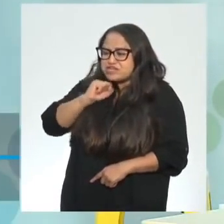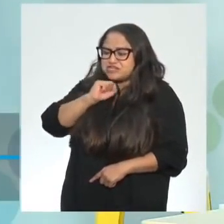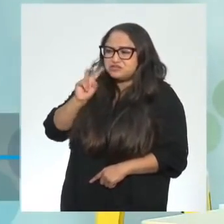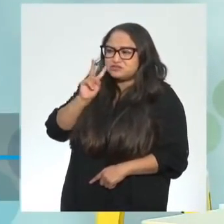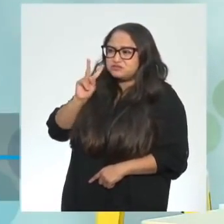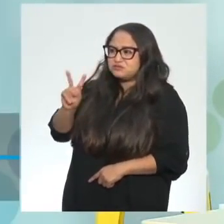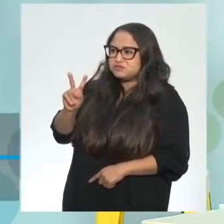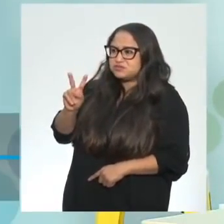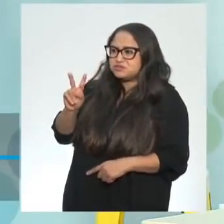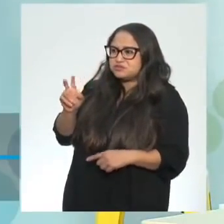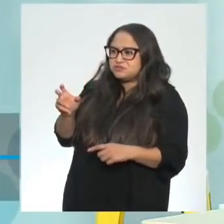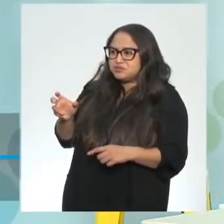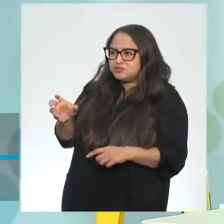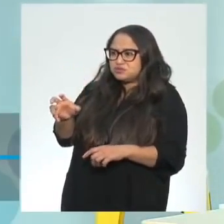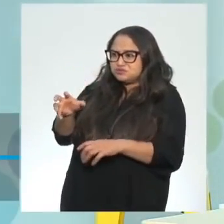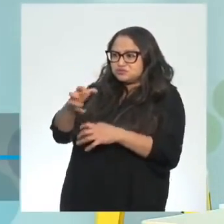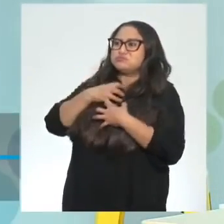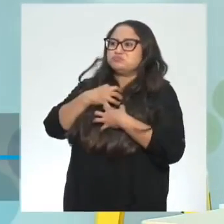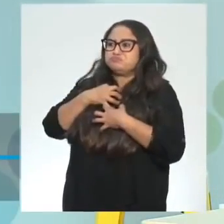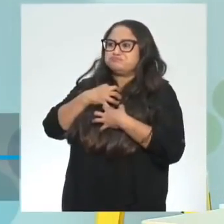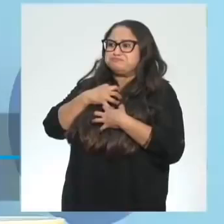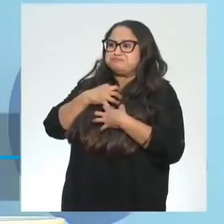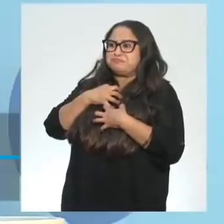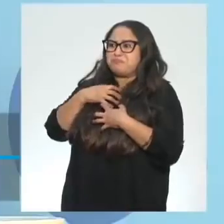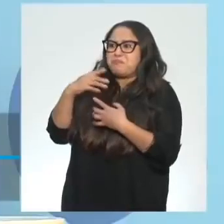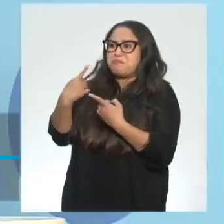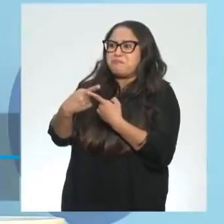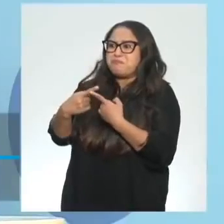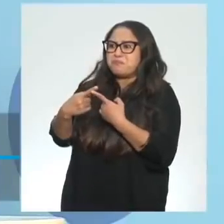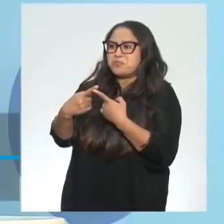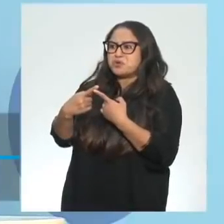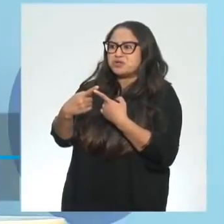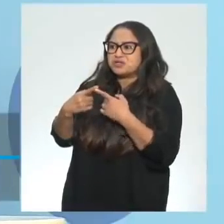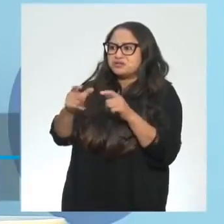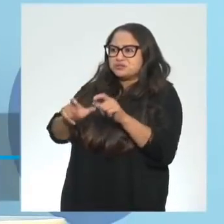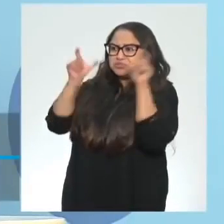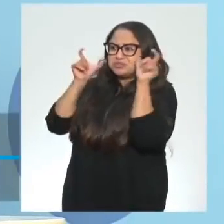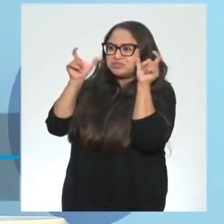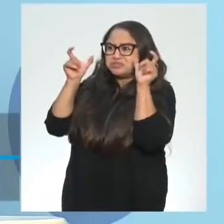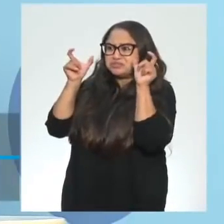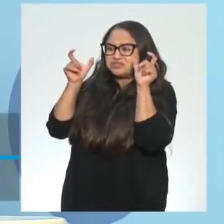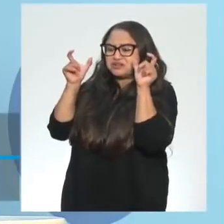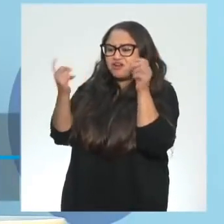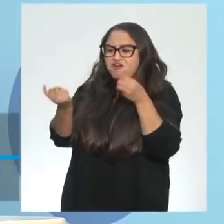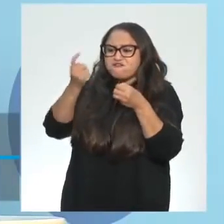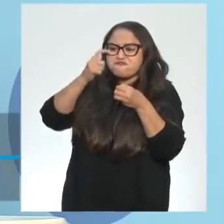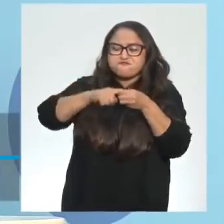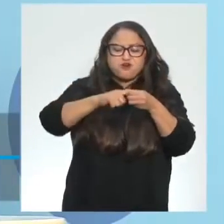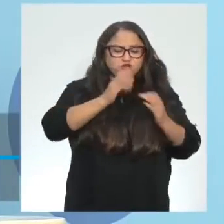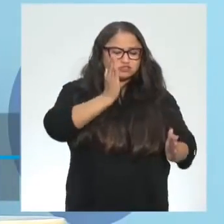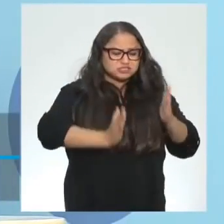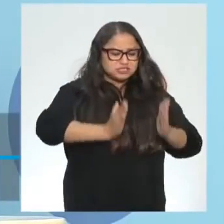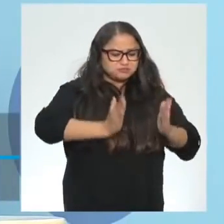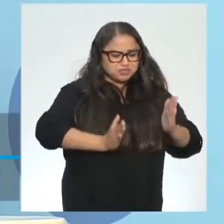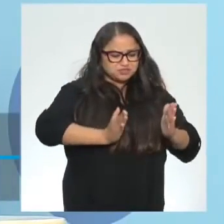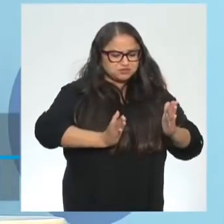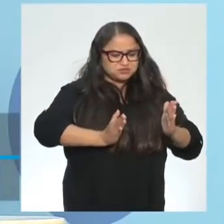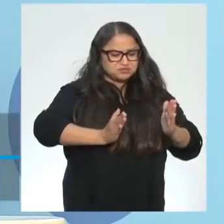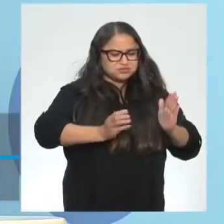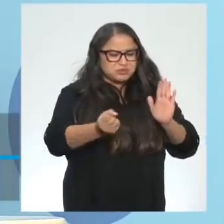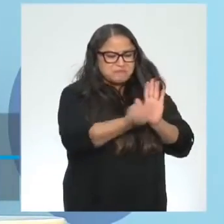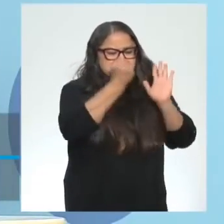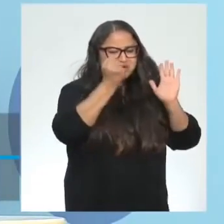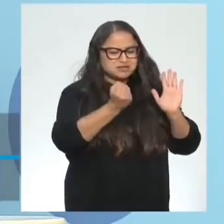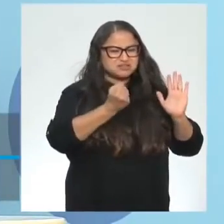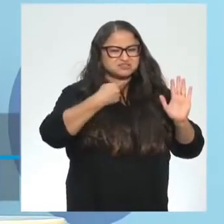olhar paralisado no ar. Porque você volta para aquele momento, né, muito marcante. Inclusive, nesse